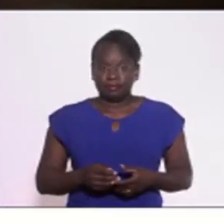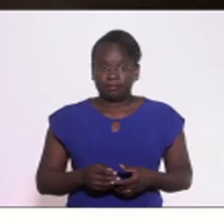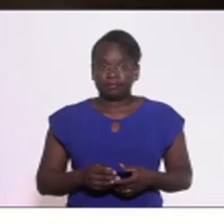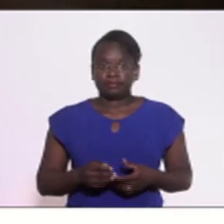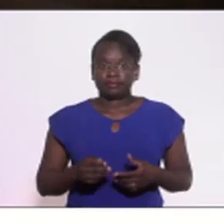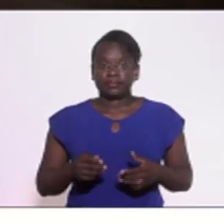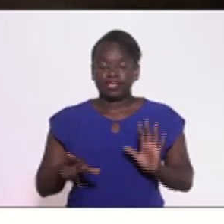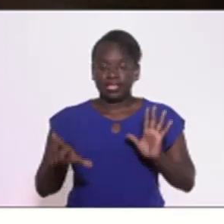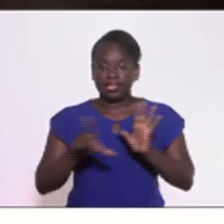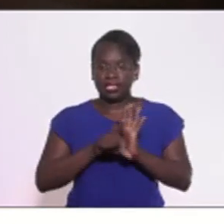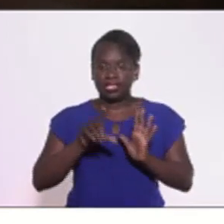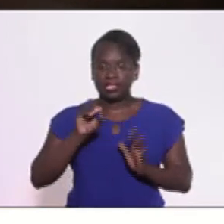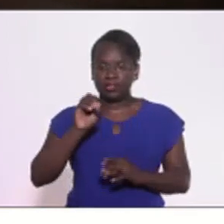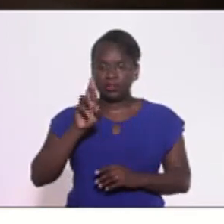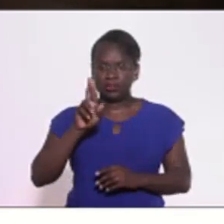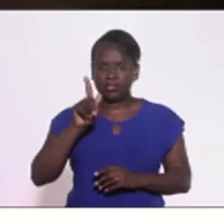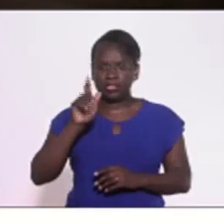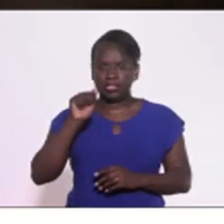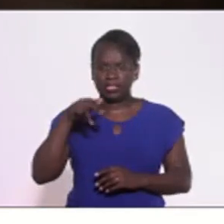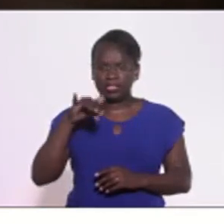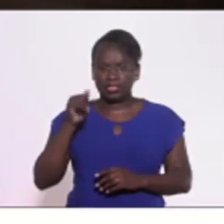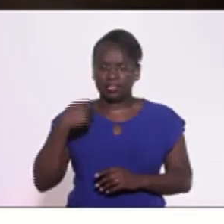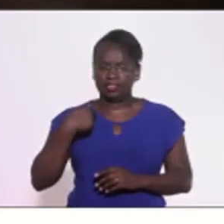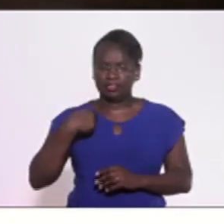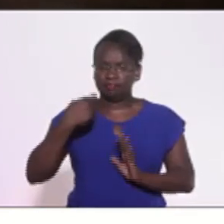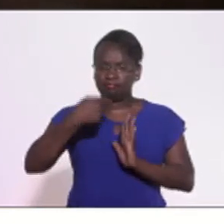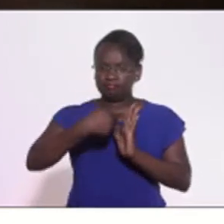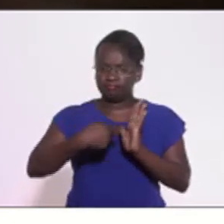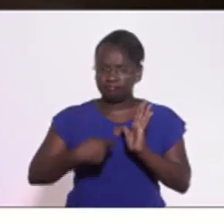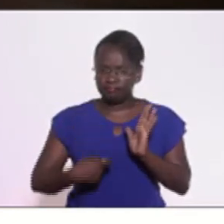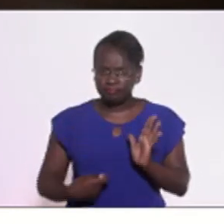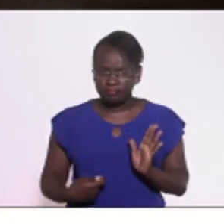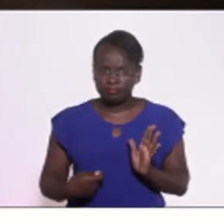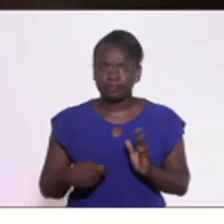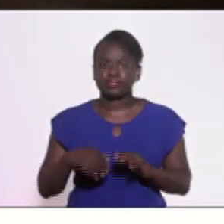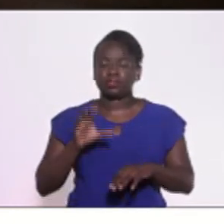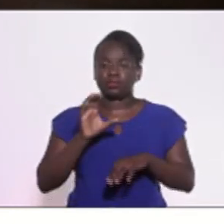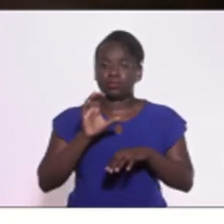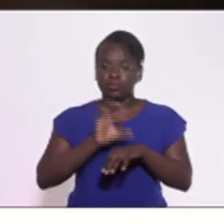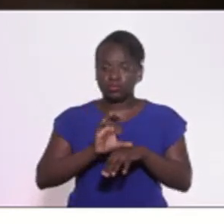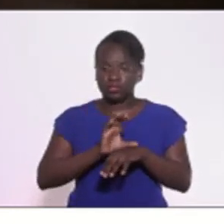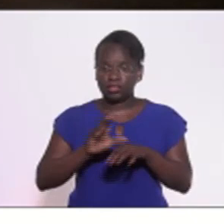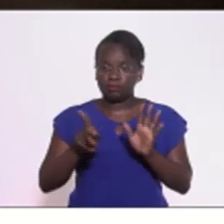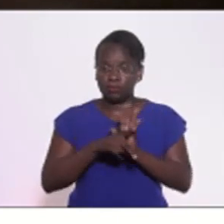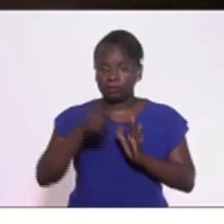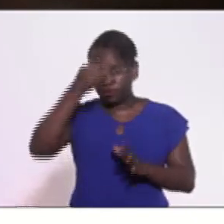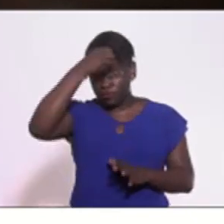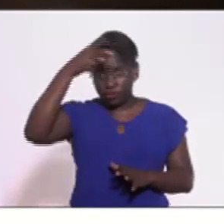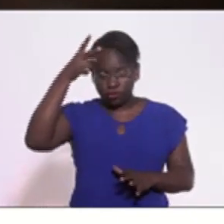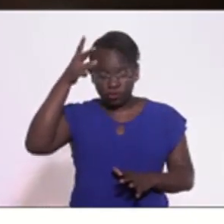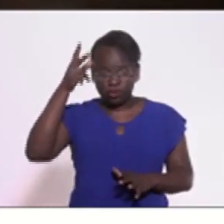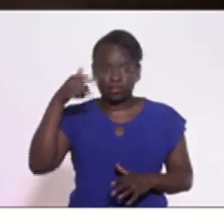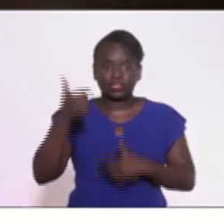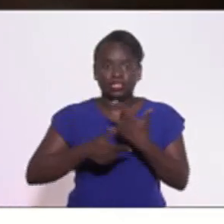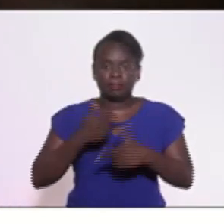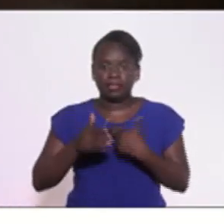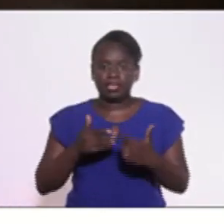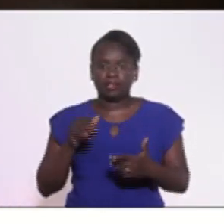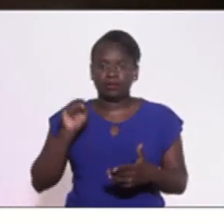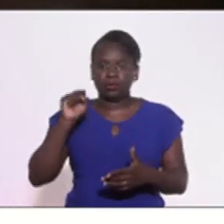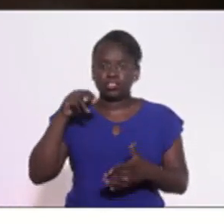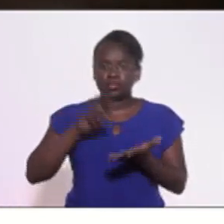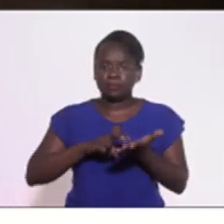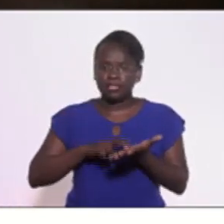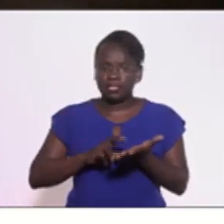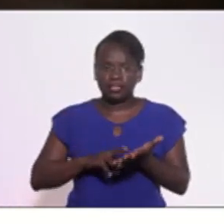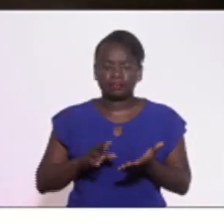lei orgânica, eu era relator da lei orgânica, que é a Constituição Municipal, trabalhávamos até 8 horas da manhã, e